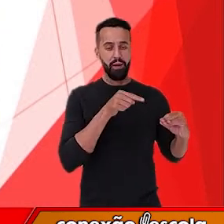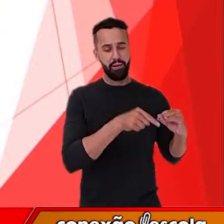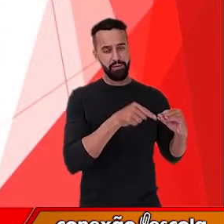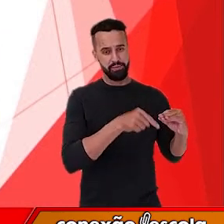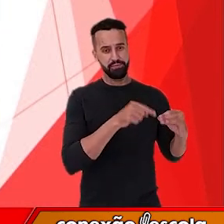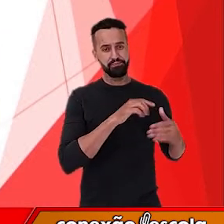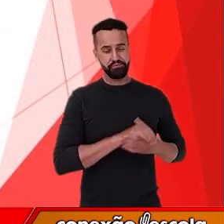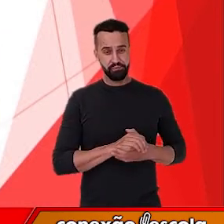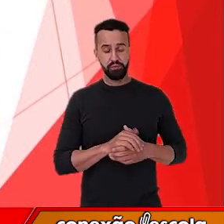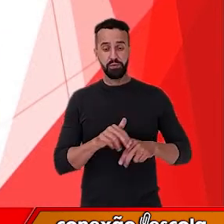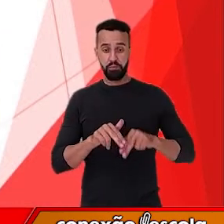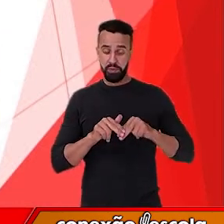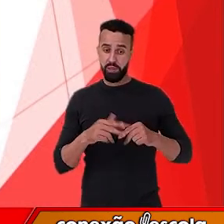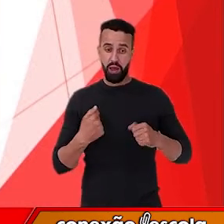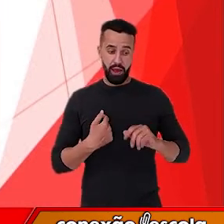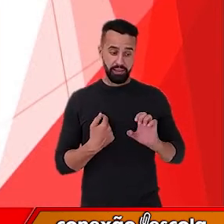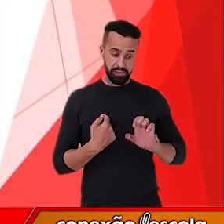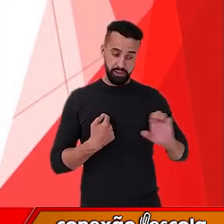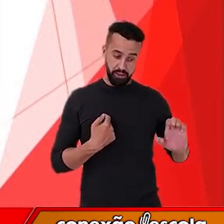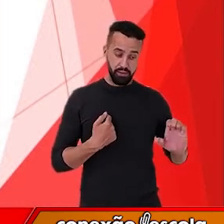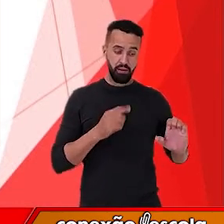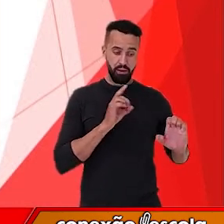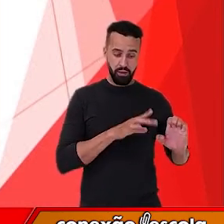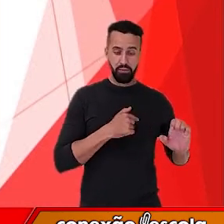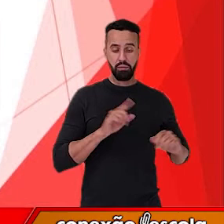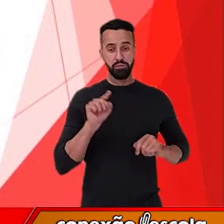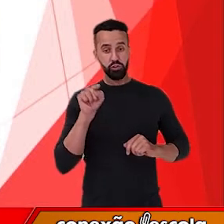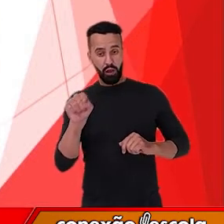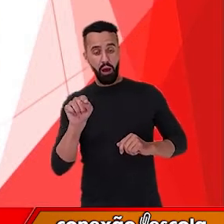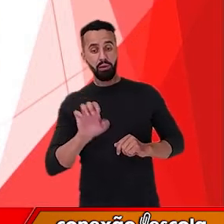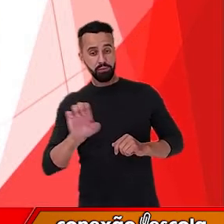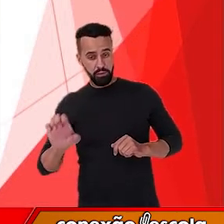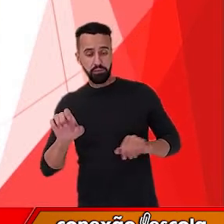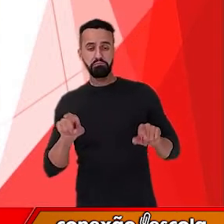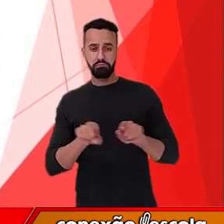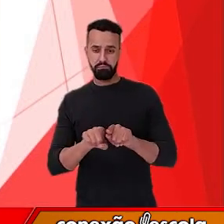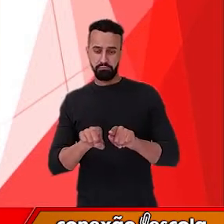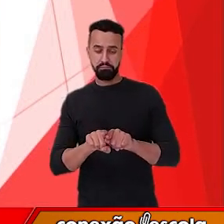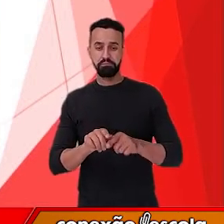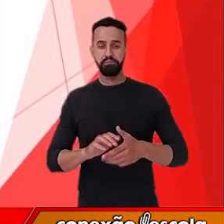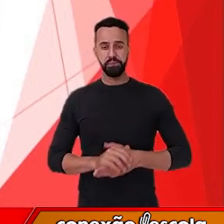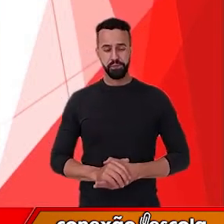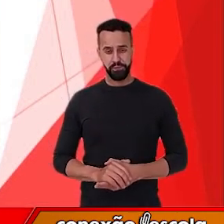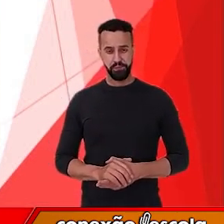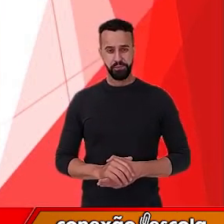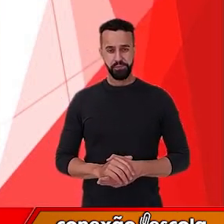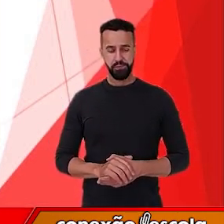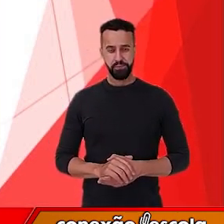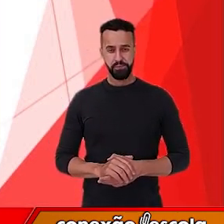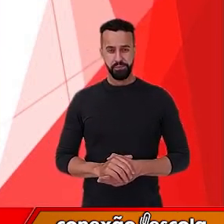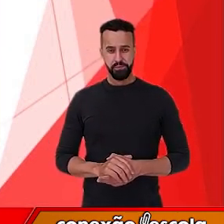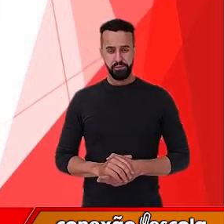essa daqui. E aí ela tem que estar à esquerda de cada jogador, ok? Bom,